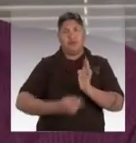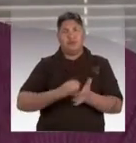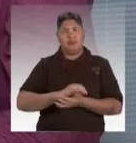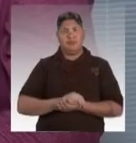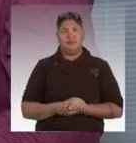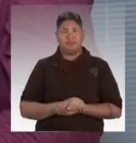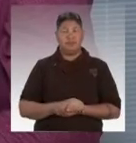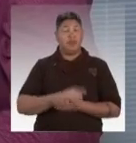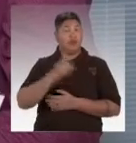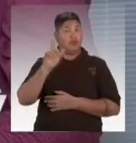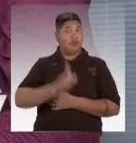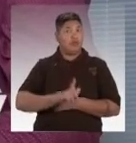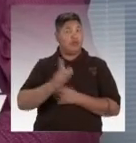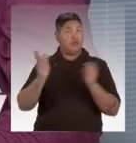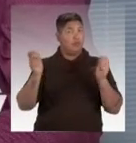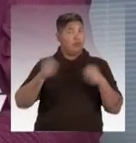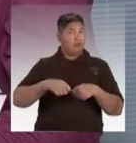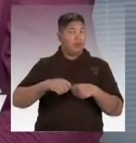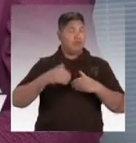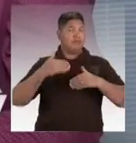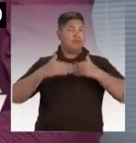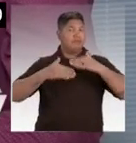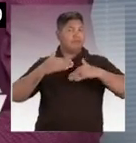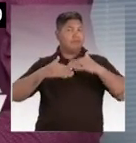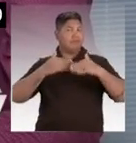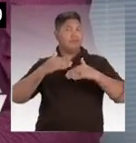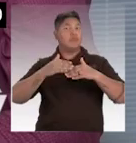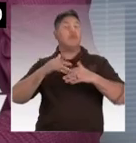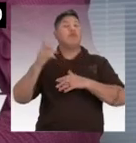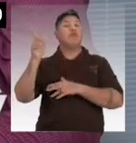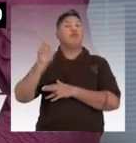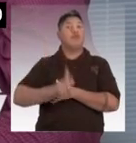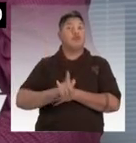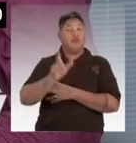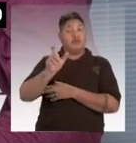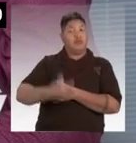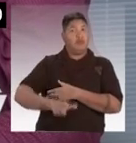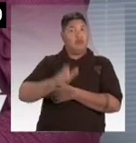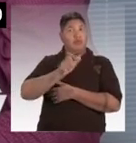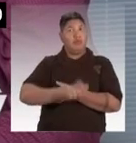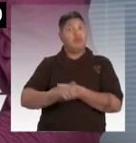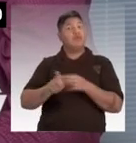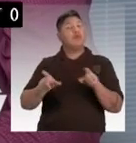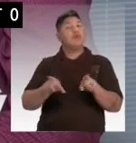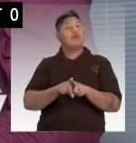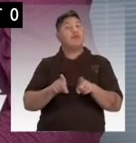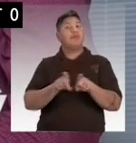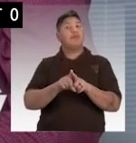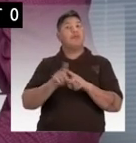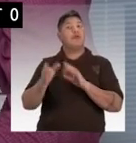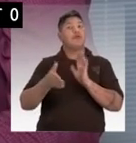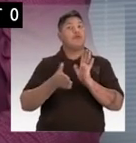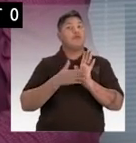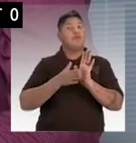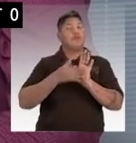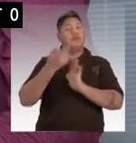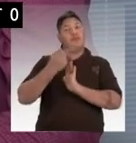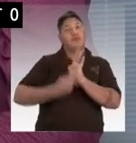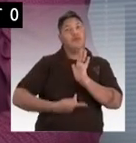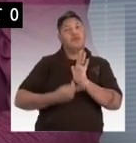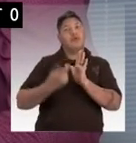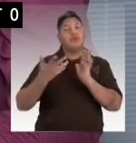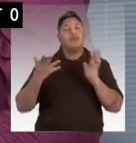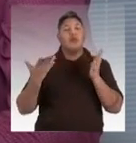projetos. O projeto Gestão por Competência, o desenvolvimento de gestores e o próprio projeto